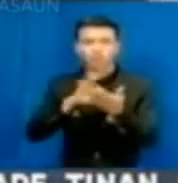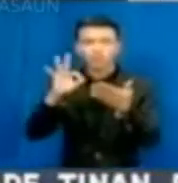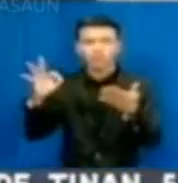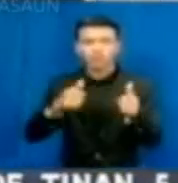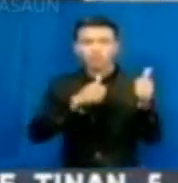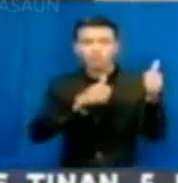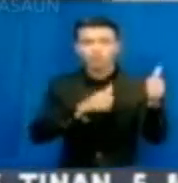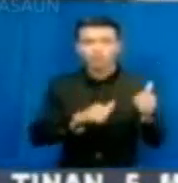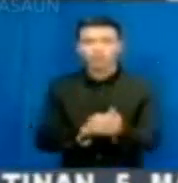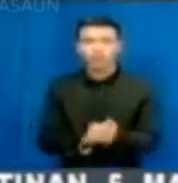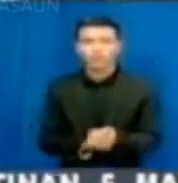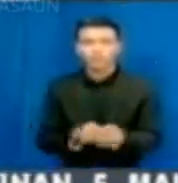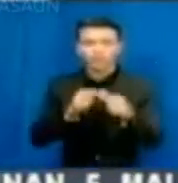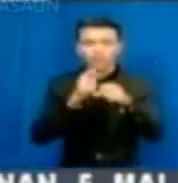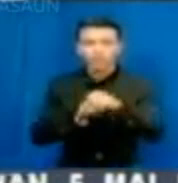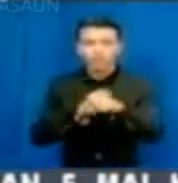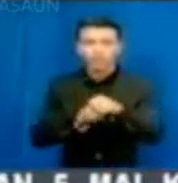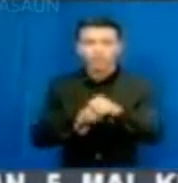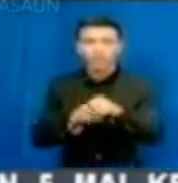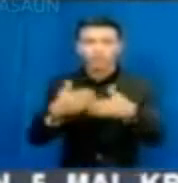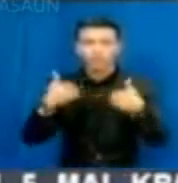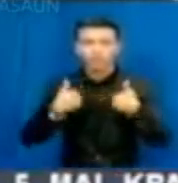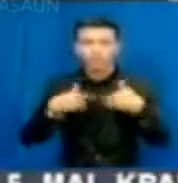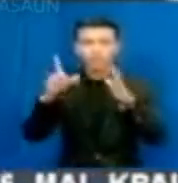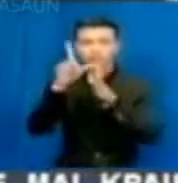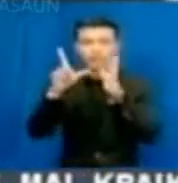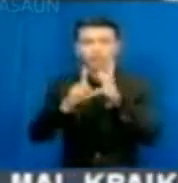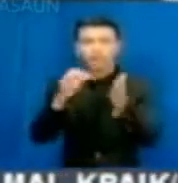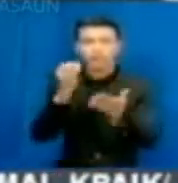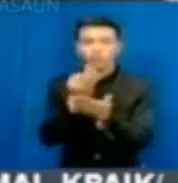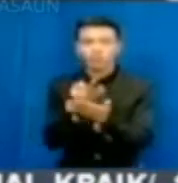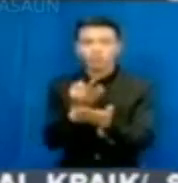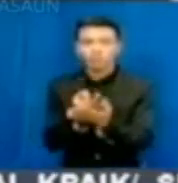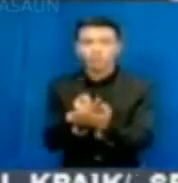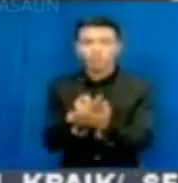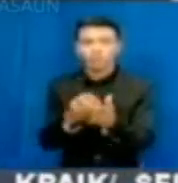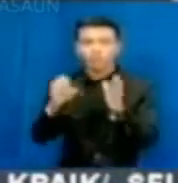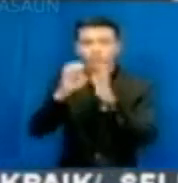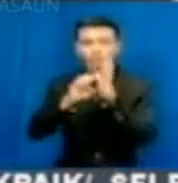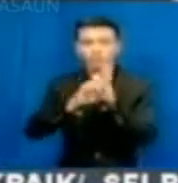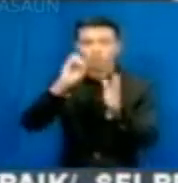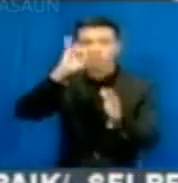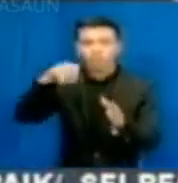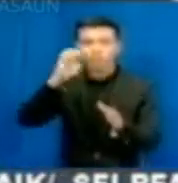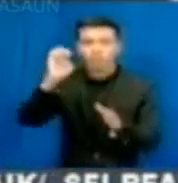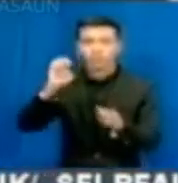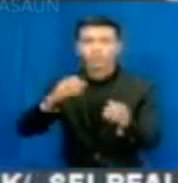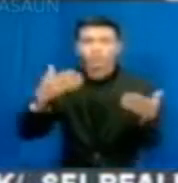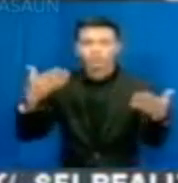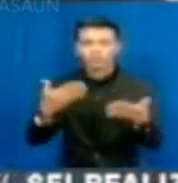E ter prazo neve mais estabelecido e ter a lei enquadramento orçamento estado fone